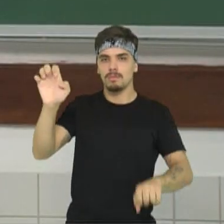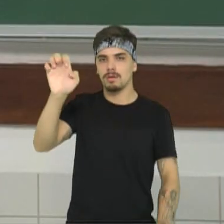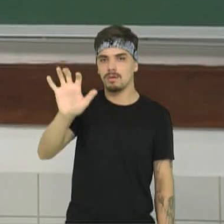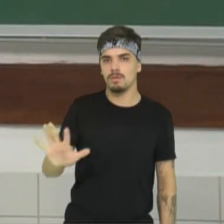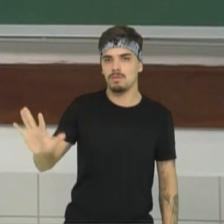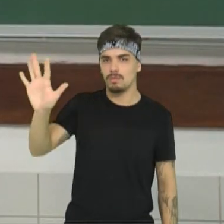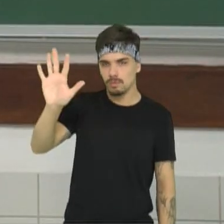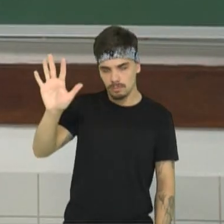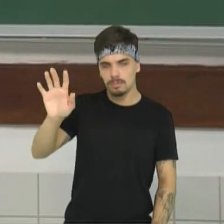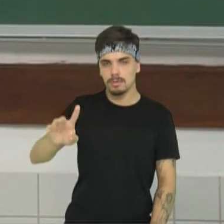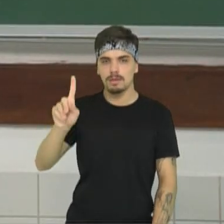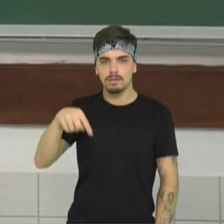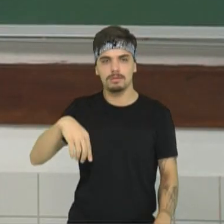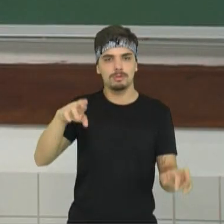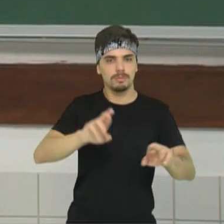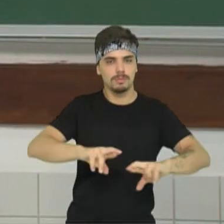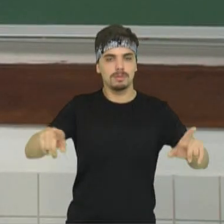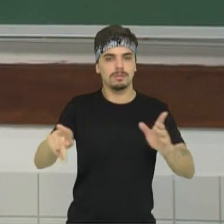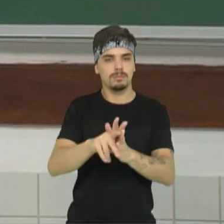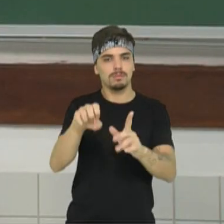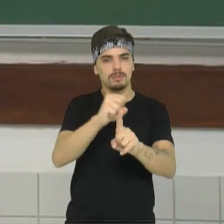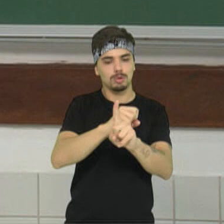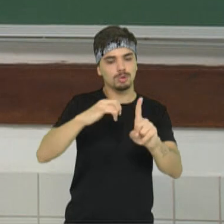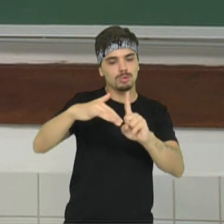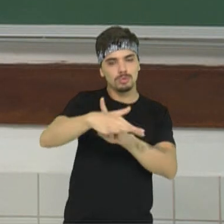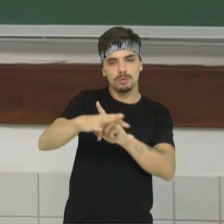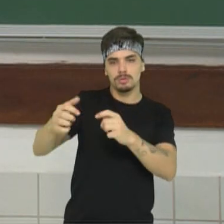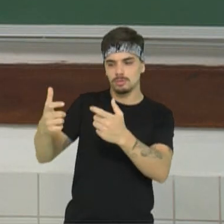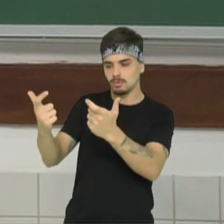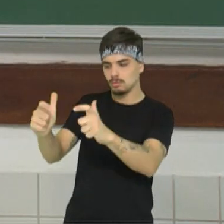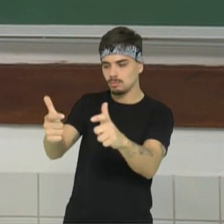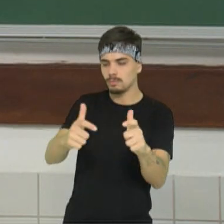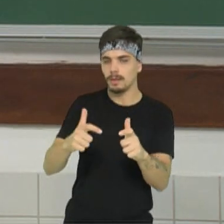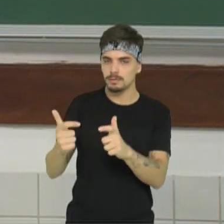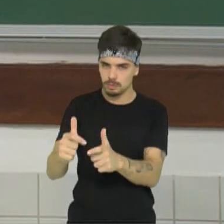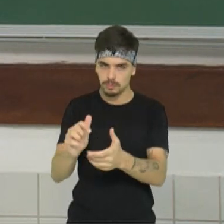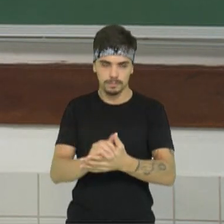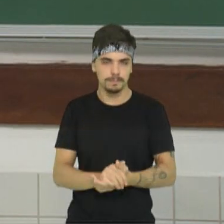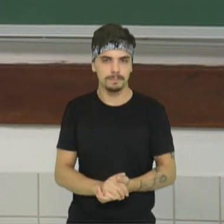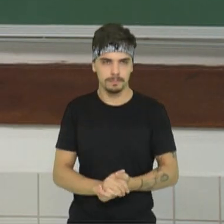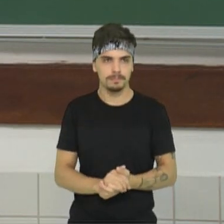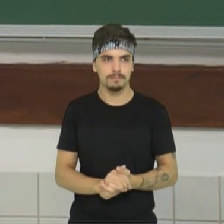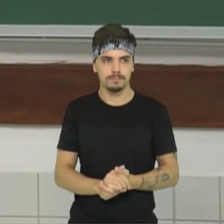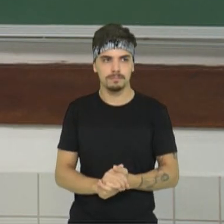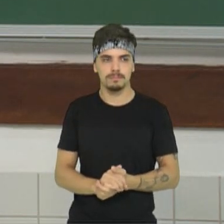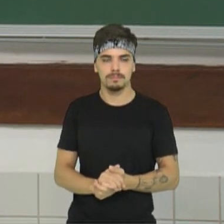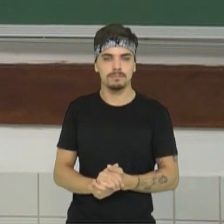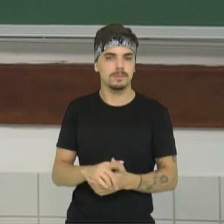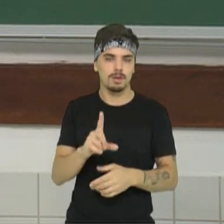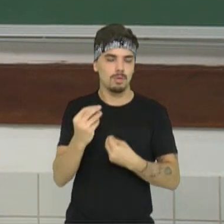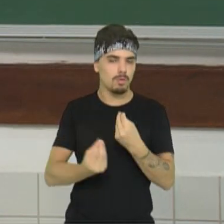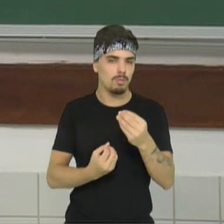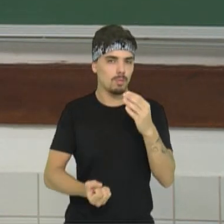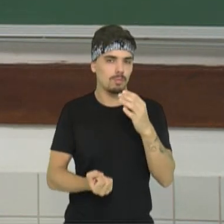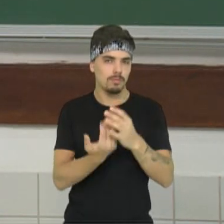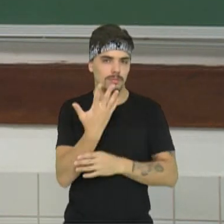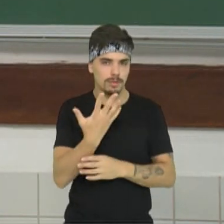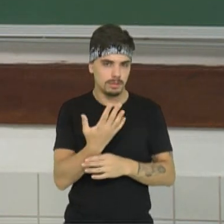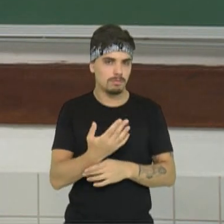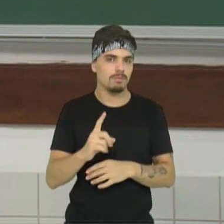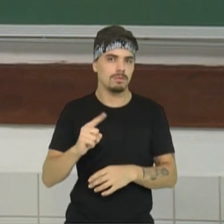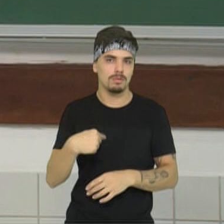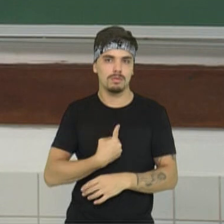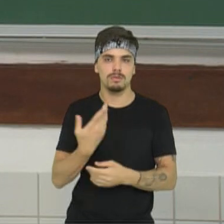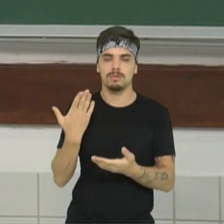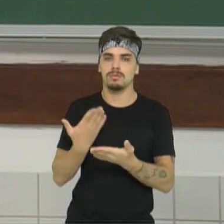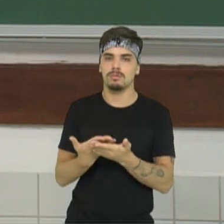Porque essas diferenças socioespaciais, como o Milton Santos disse aí no conceito da formação, né, a gente vai estudar